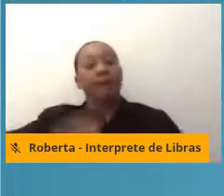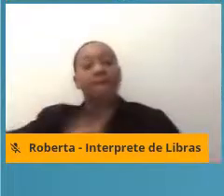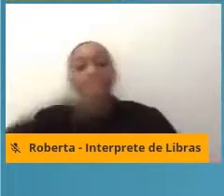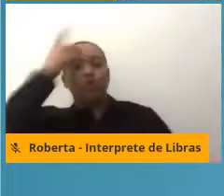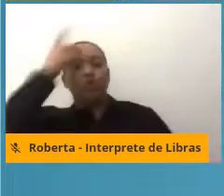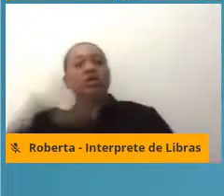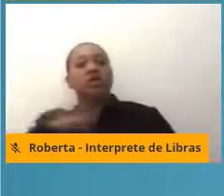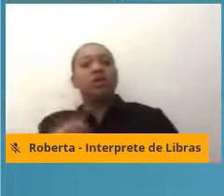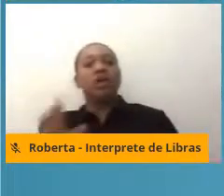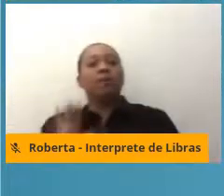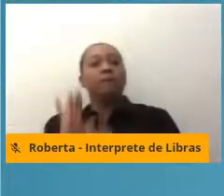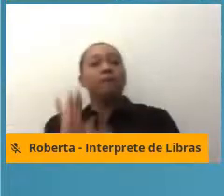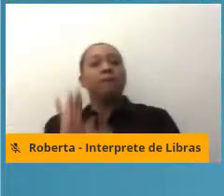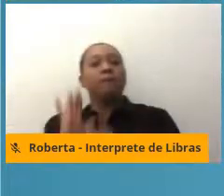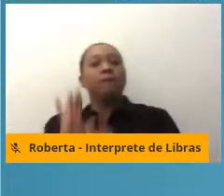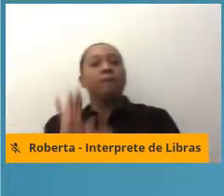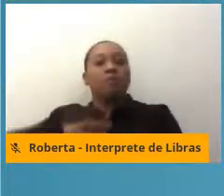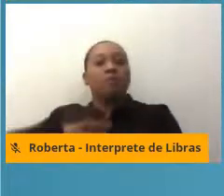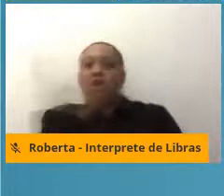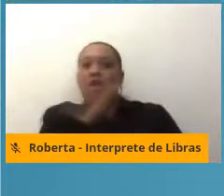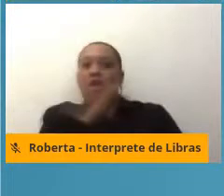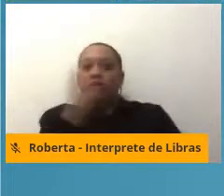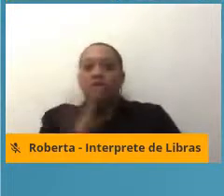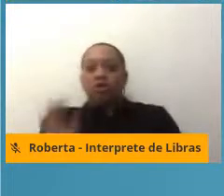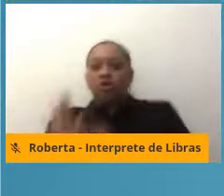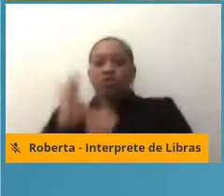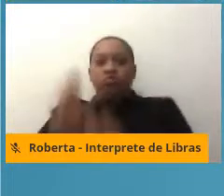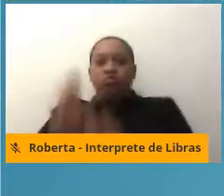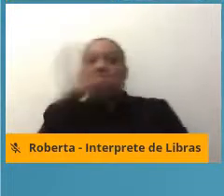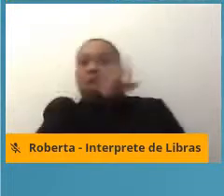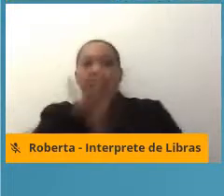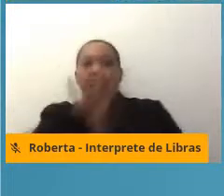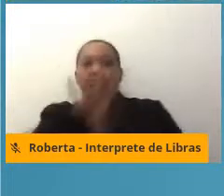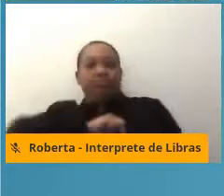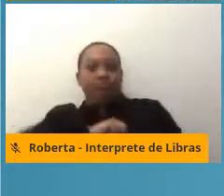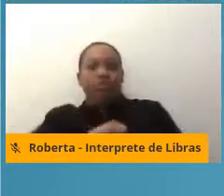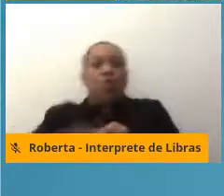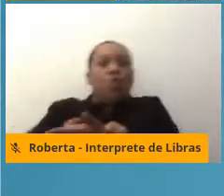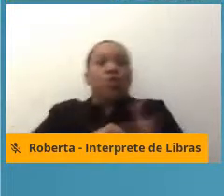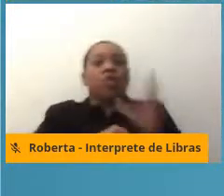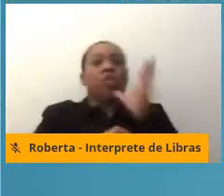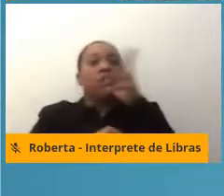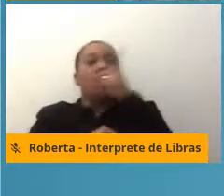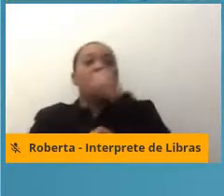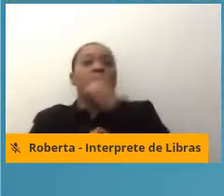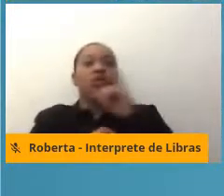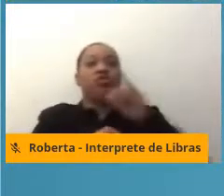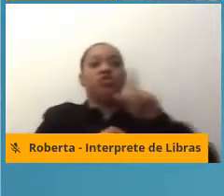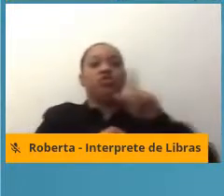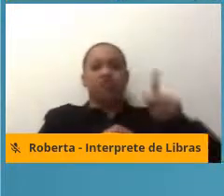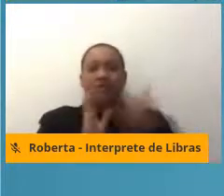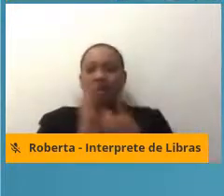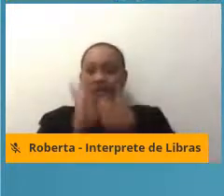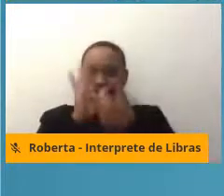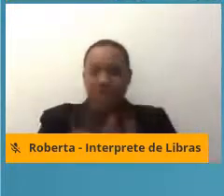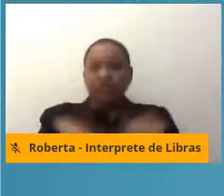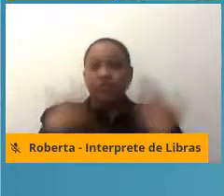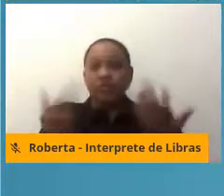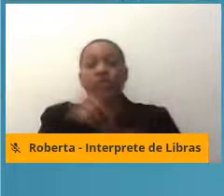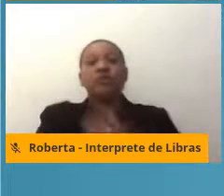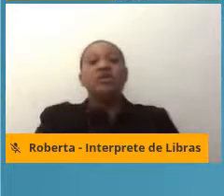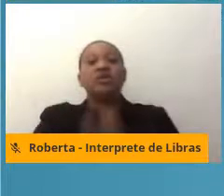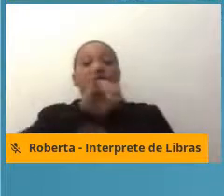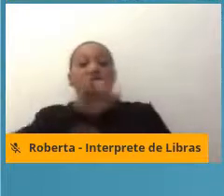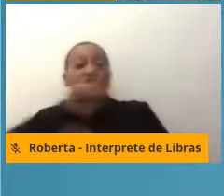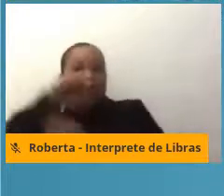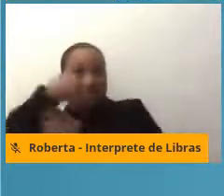IgG aparecer. Mas para que vocês entendam, o IgM seria um marcador ali de fase aguda, daquele momento, nos primeiros momentos, quando